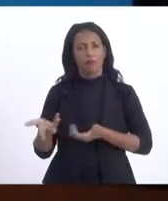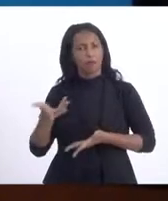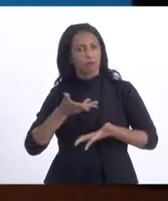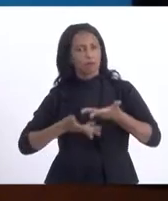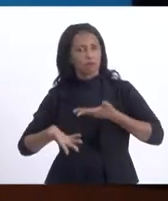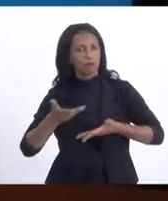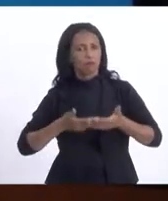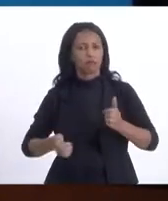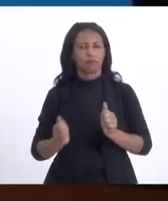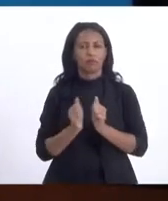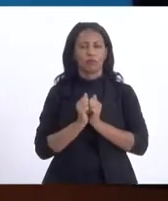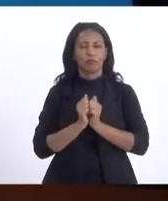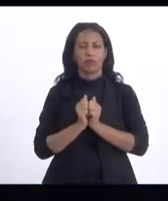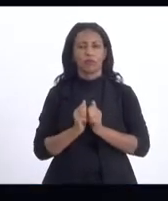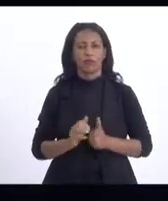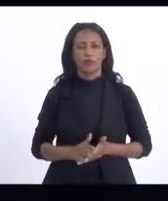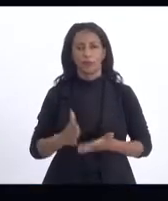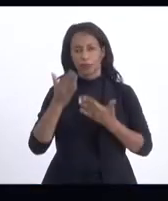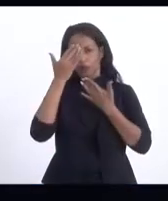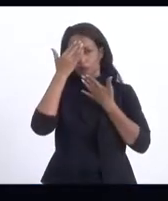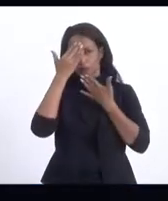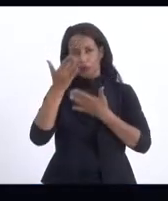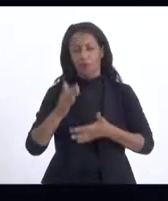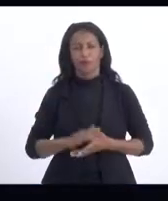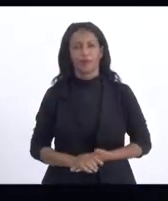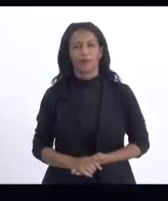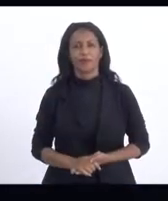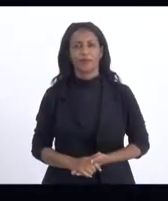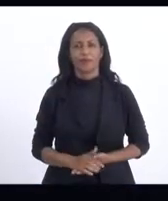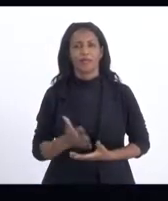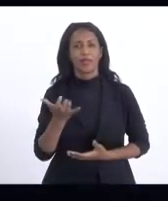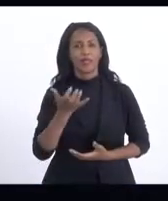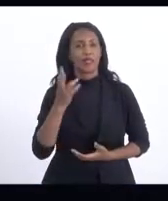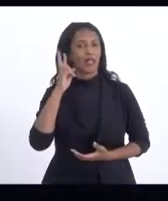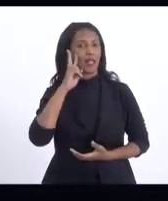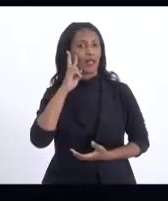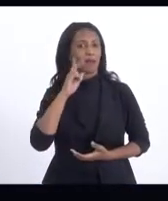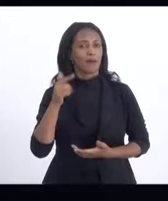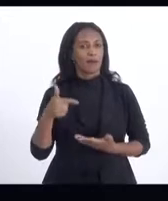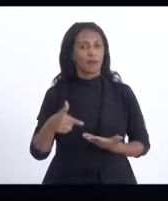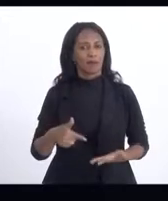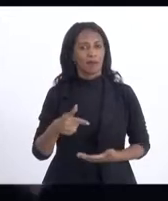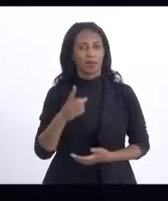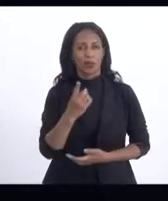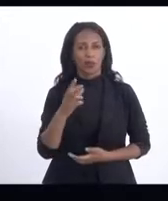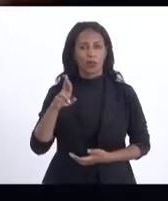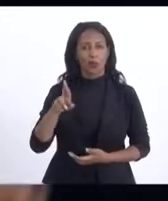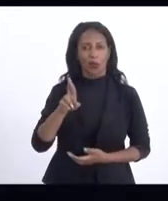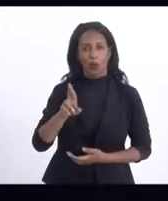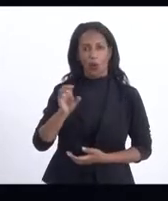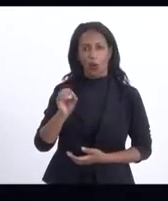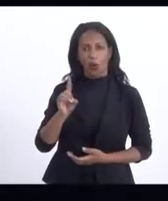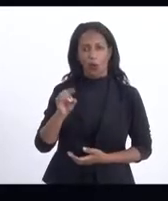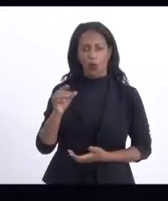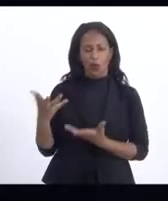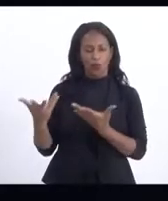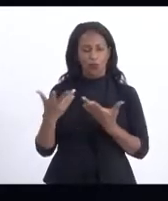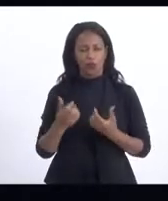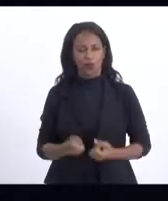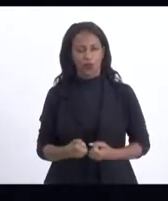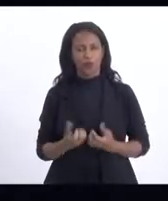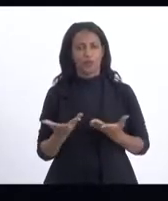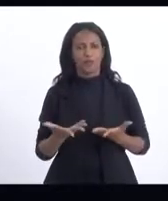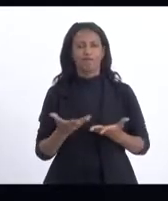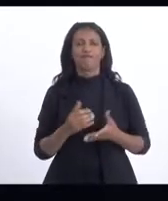juntos sempre, não é? Muito obrigado. Queria lembrar aqui do meu amigo doutor Rodolfo, de quem acolhi alguns conselhos,